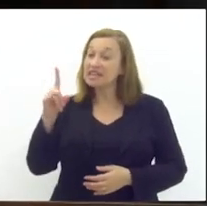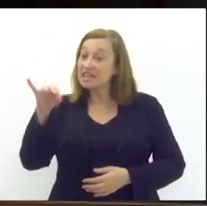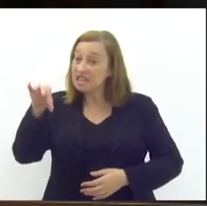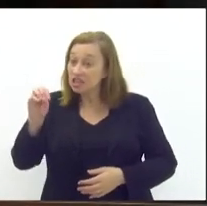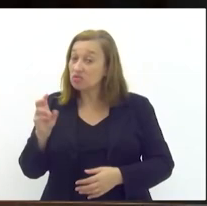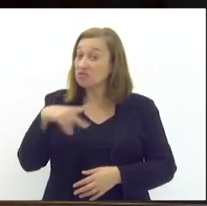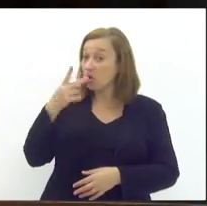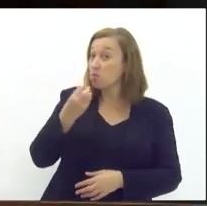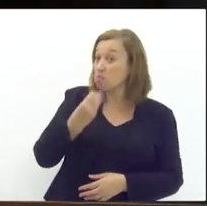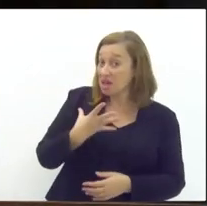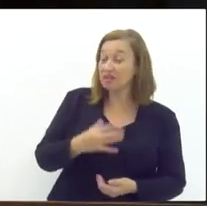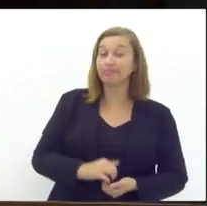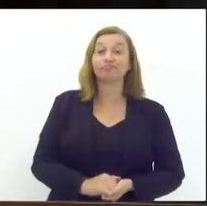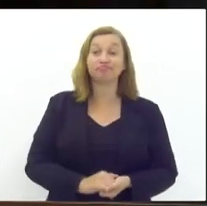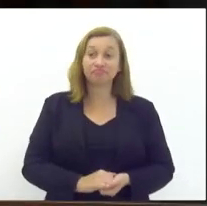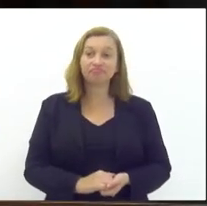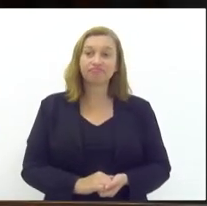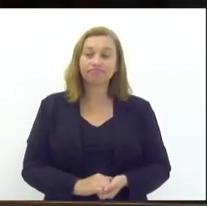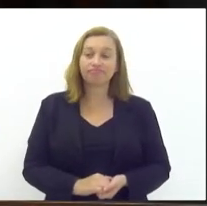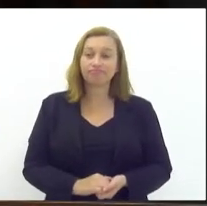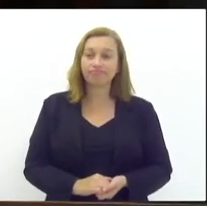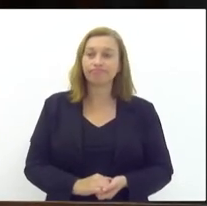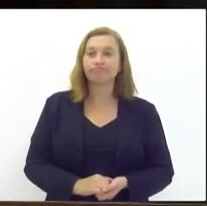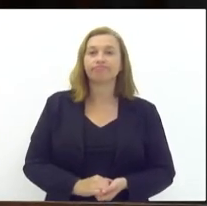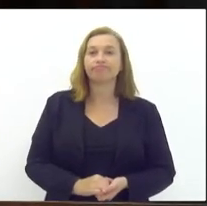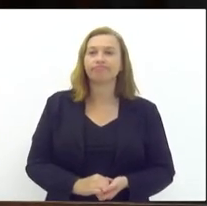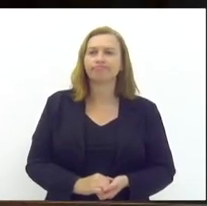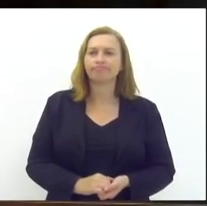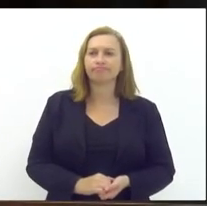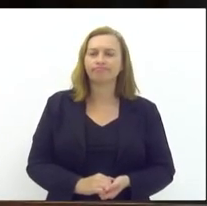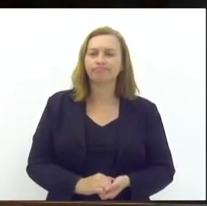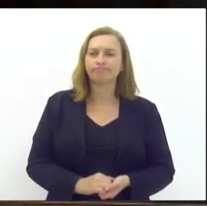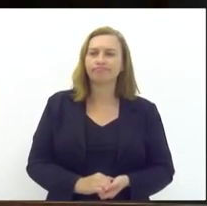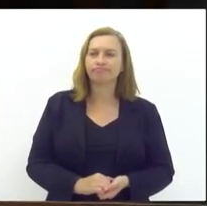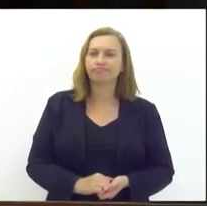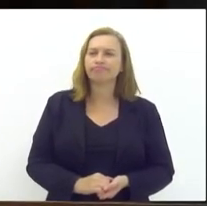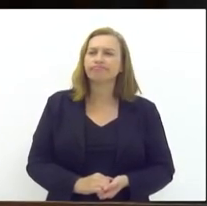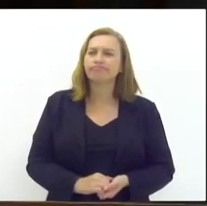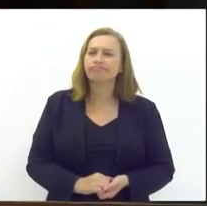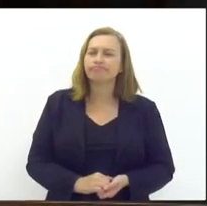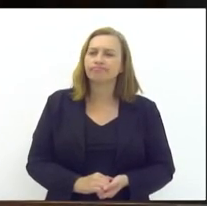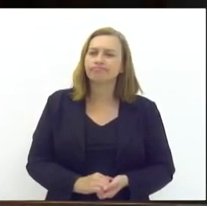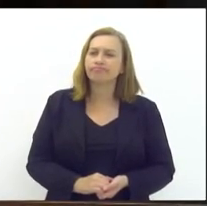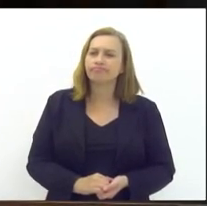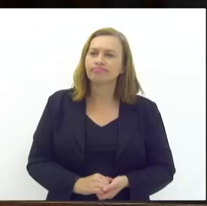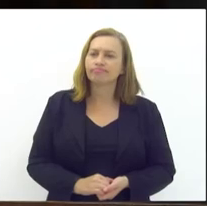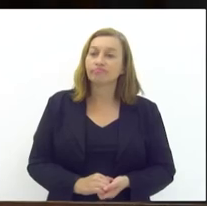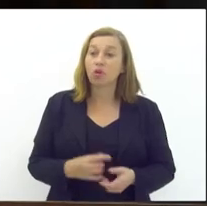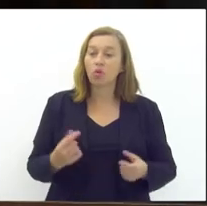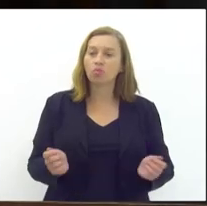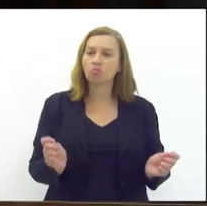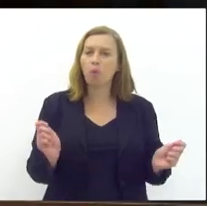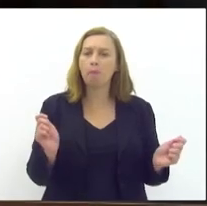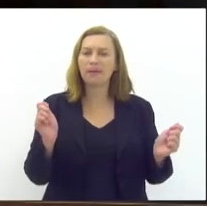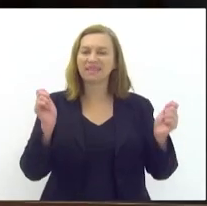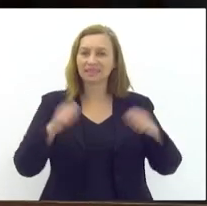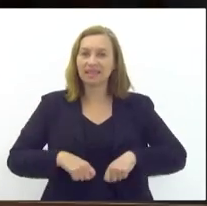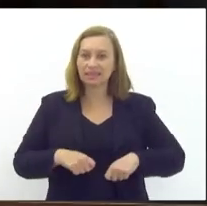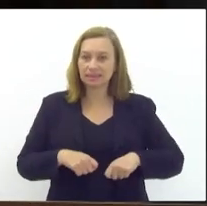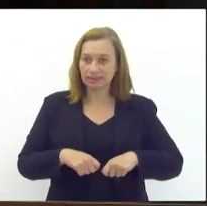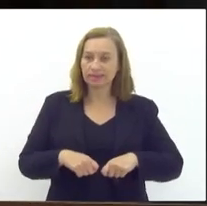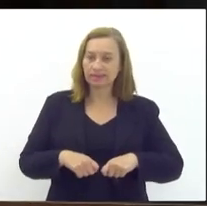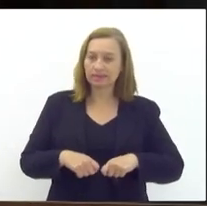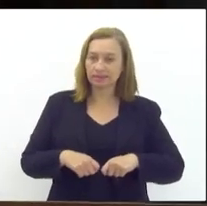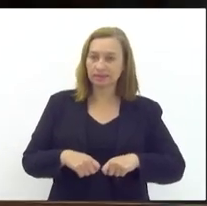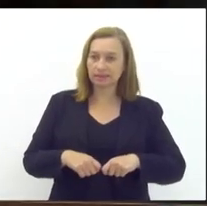federativo criado de uma certa forma obscura que vem para ter competências supremas que ele vai